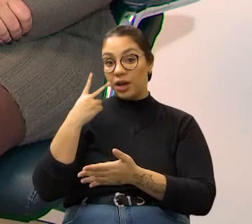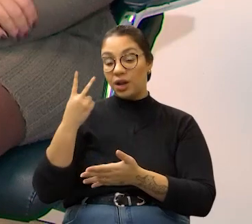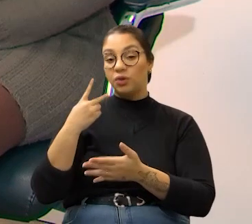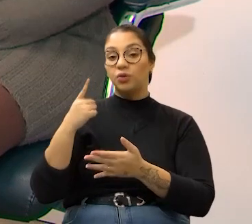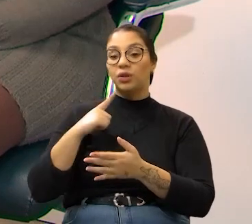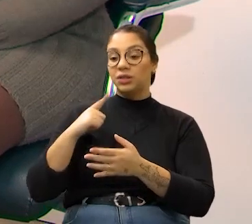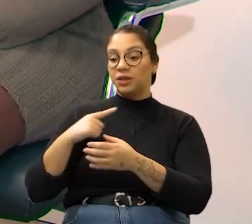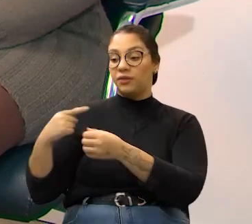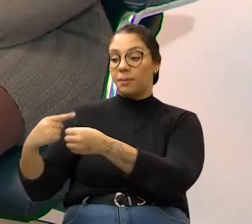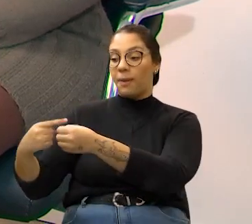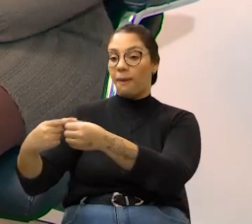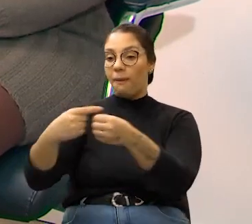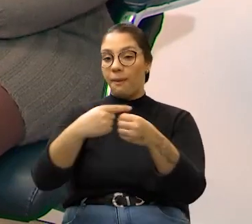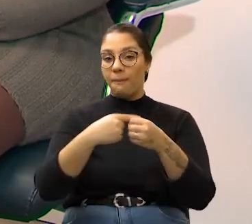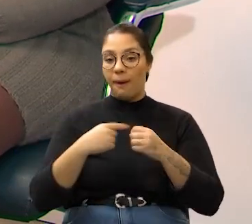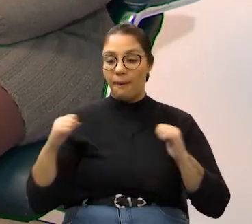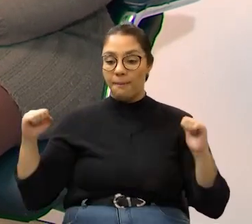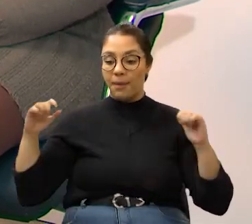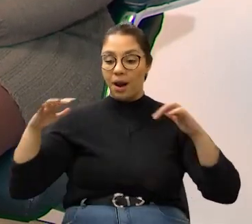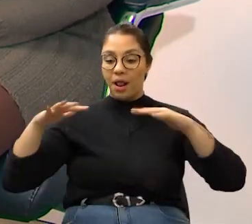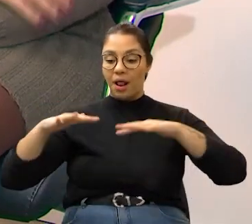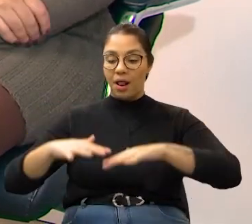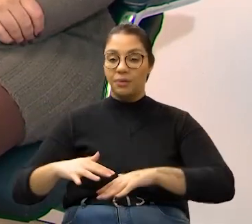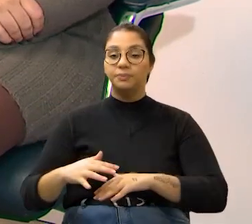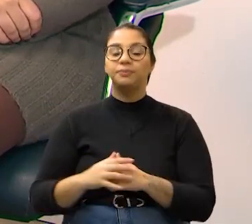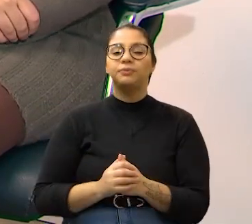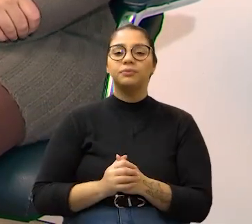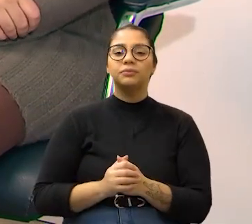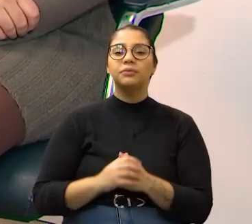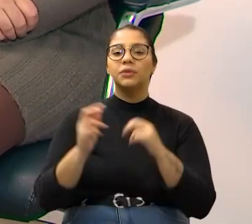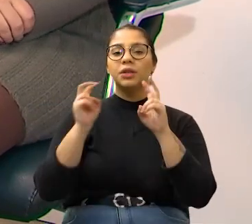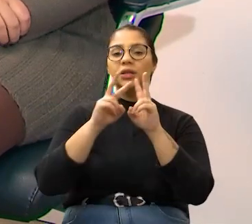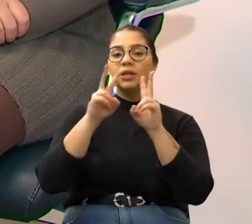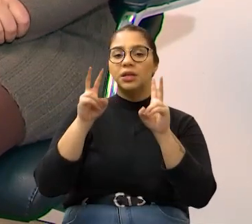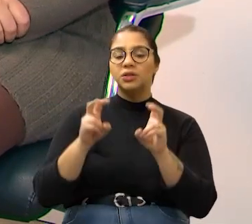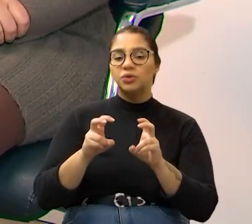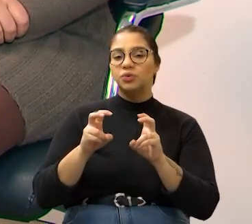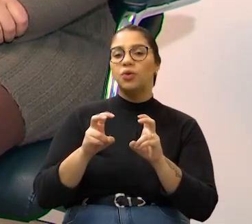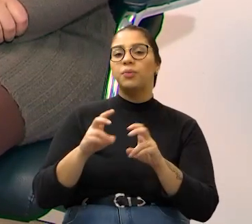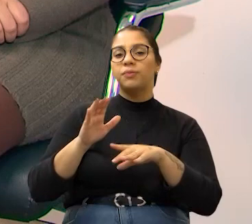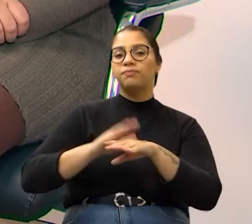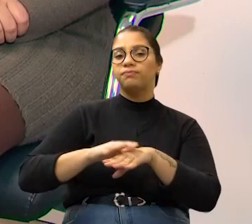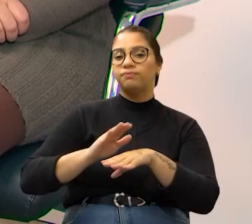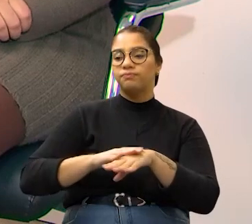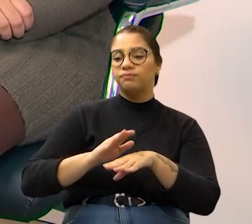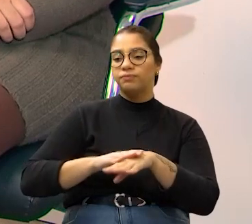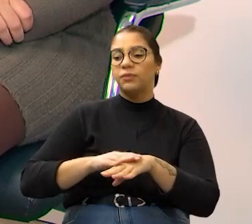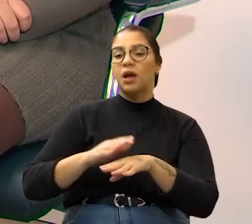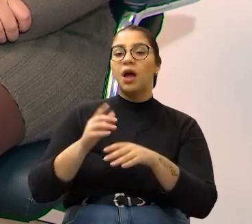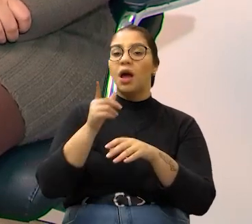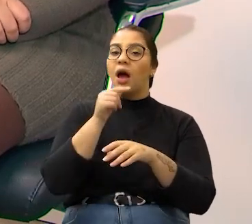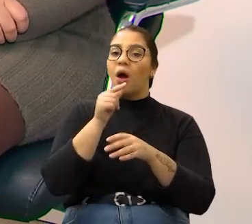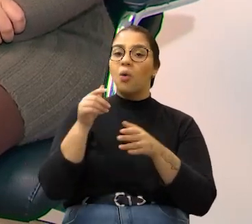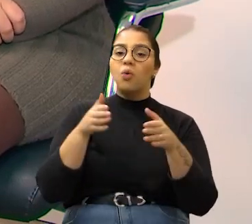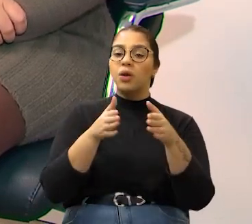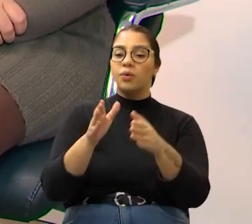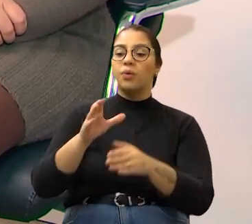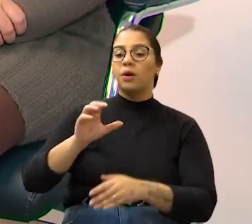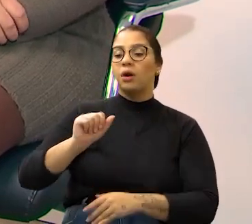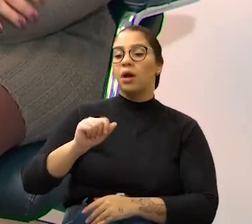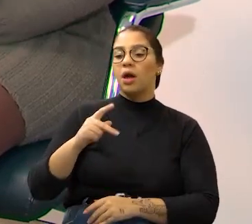da nossa microrregião, que é a questão das ações ambientais relacionadas ao Rio Capivari. O que